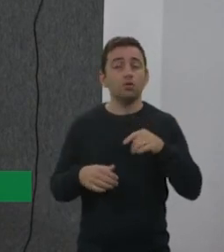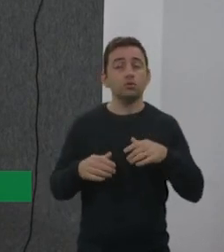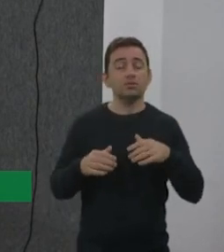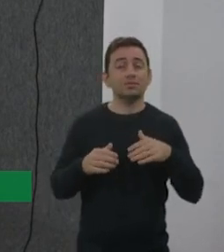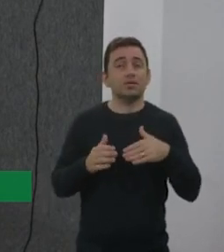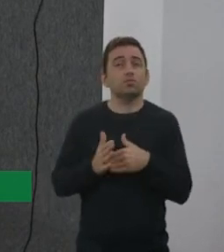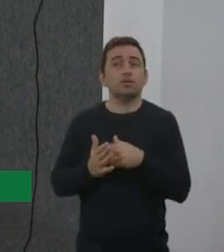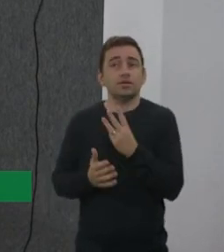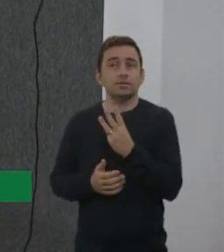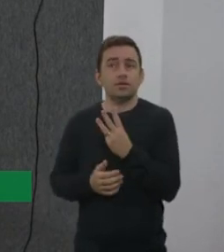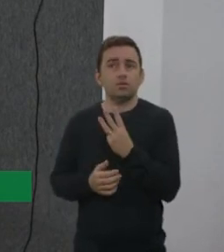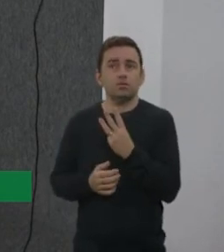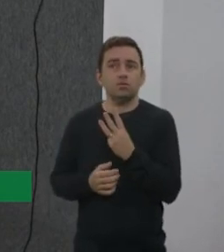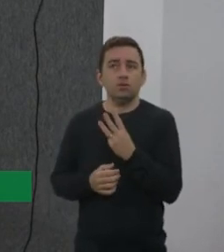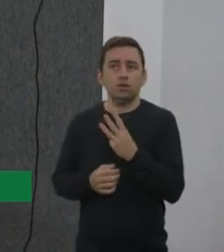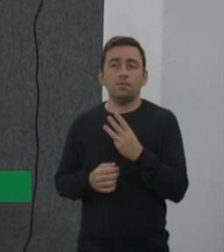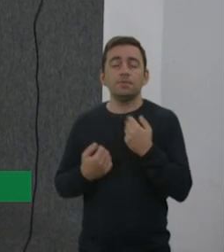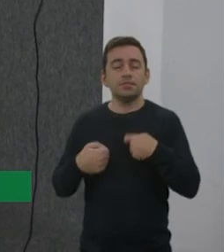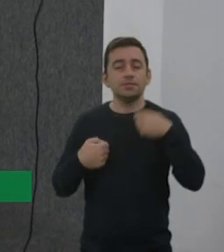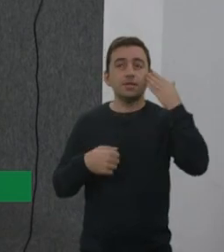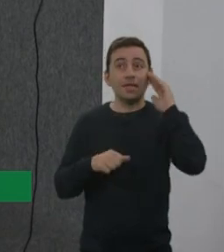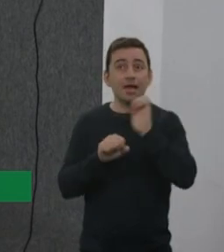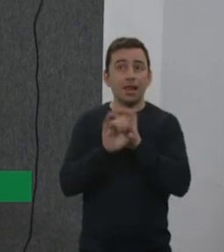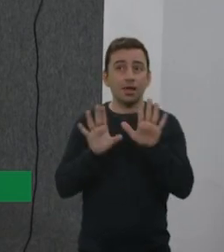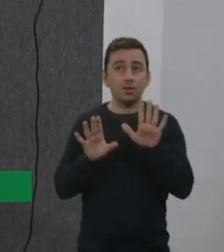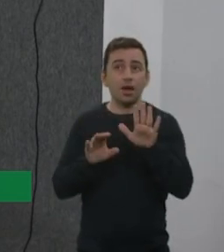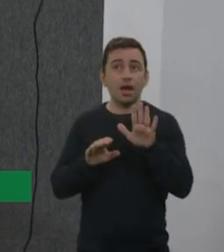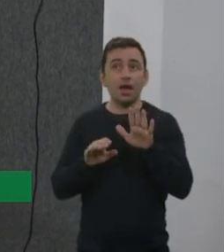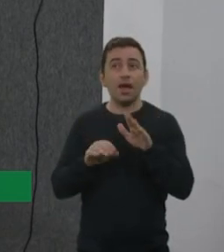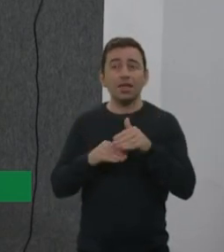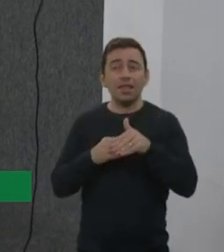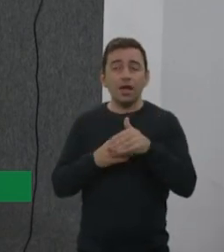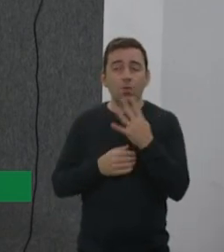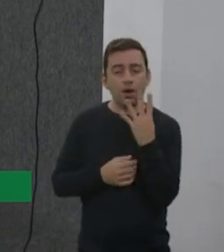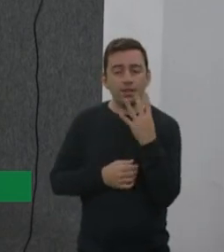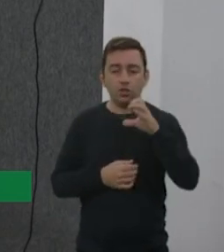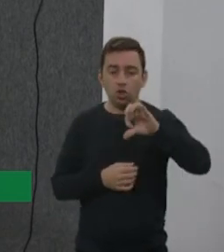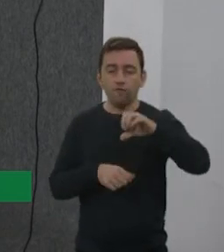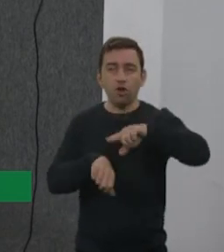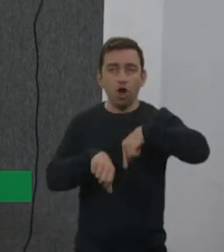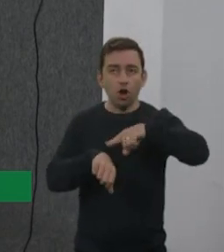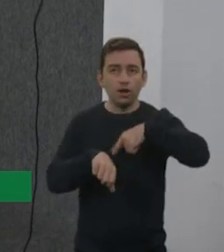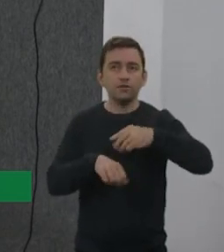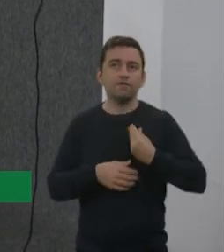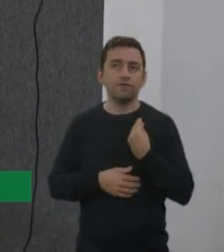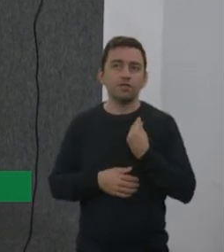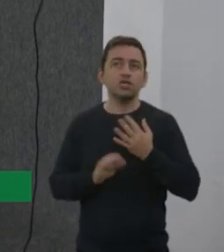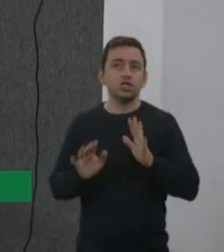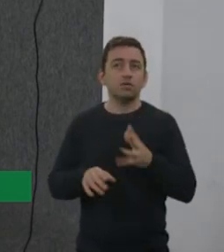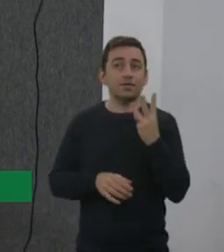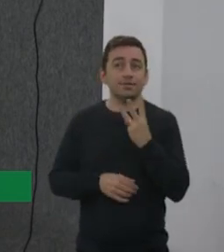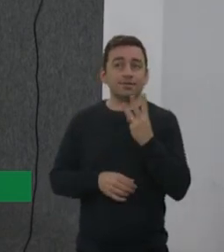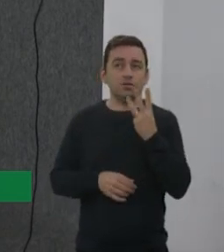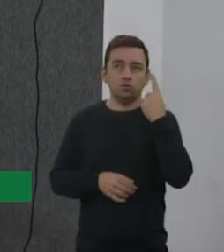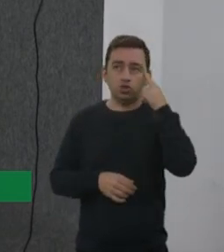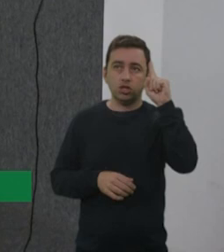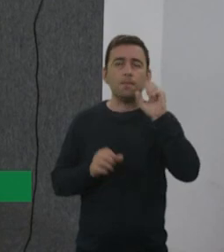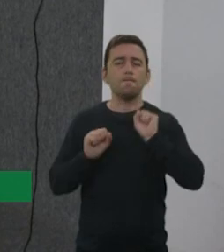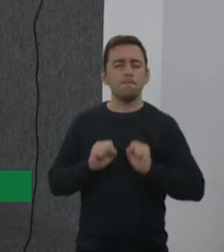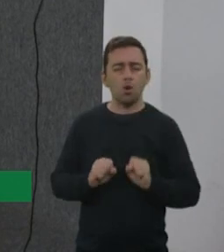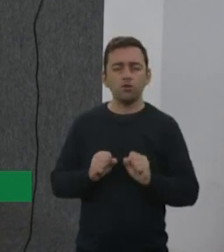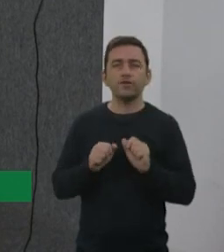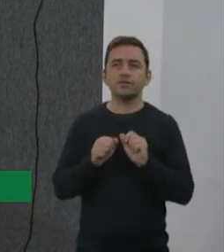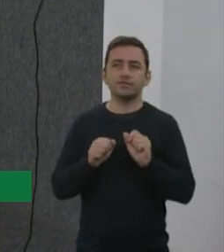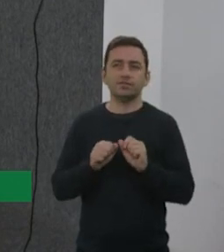gente precisa avançar um entendimento de que, a partir de 49 horas de vida, a criança já está no terceiro dia, então ela já pode fazer esse